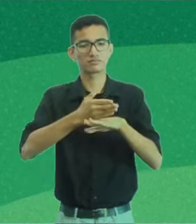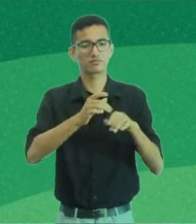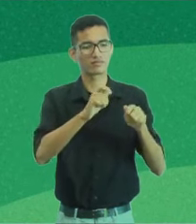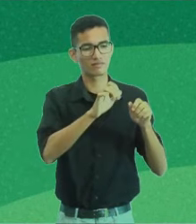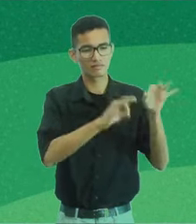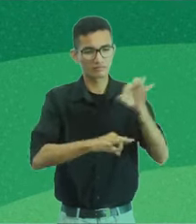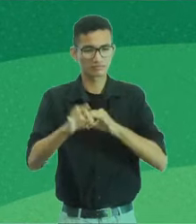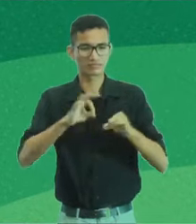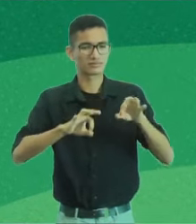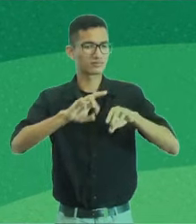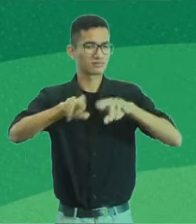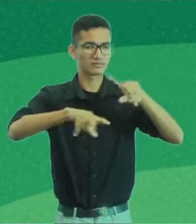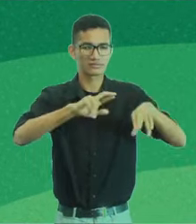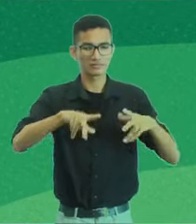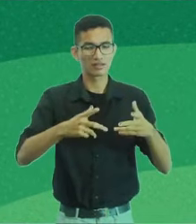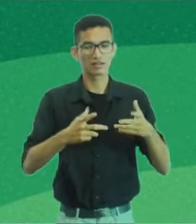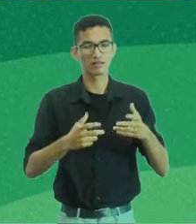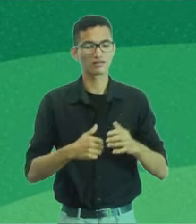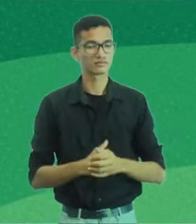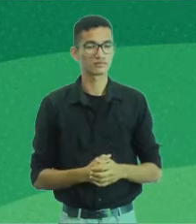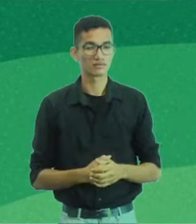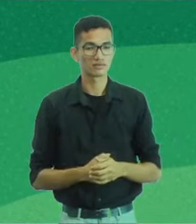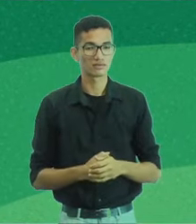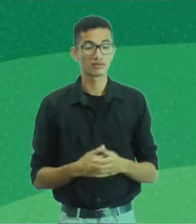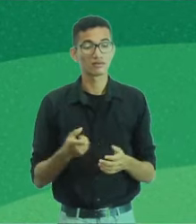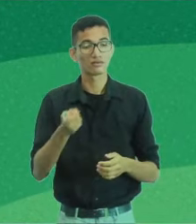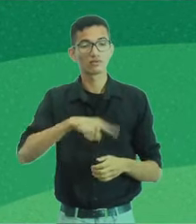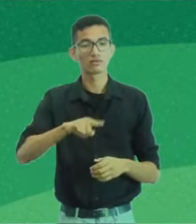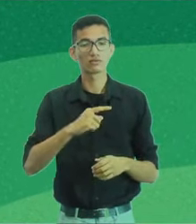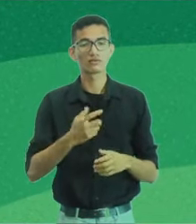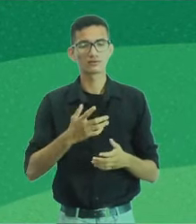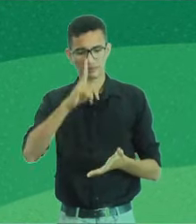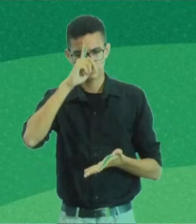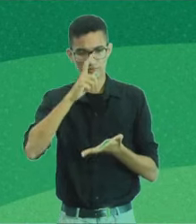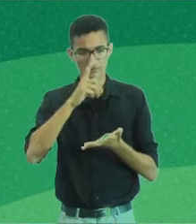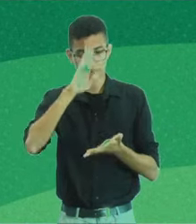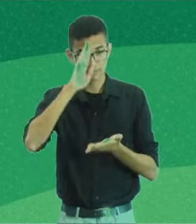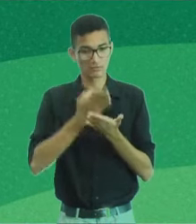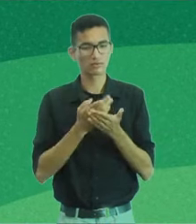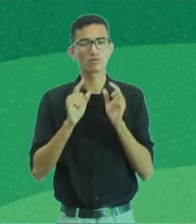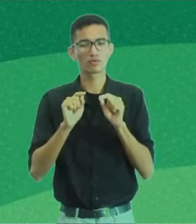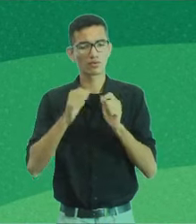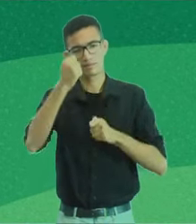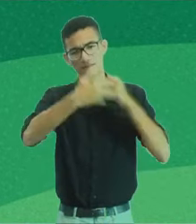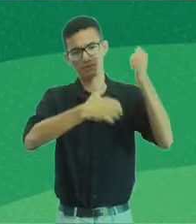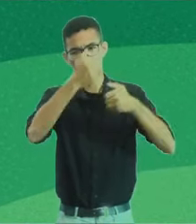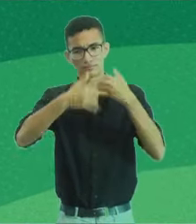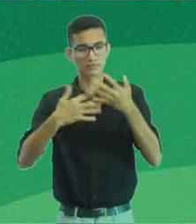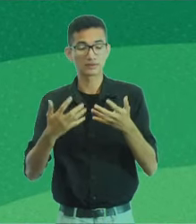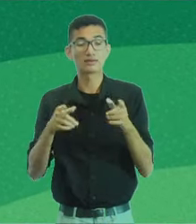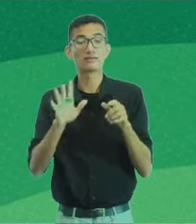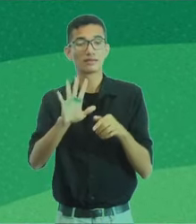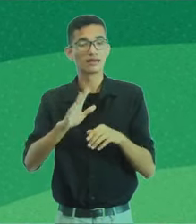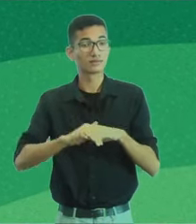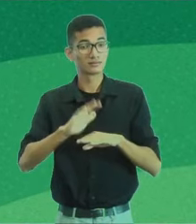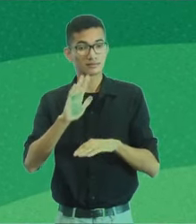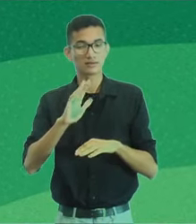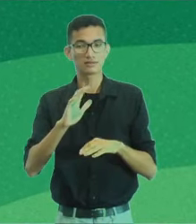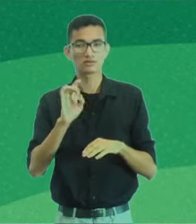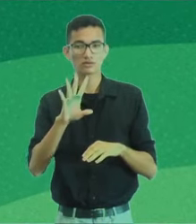diferentes ocupar espaços para dizer as coisas que a gente acredita mas muito mais do que